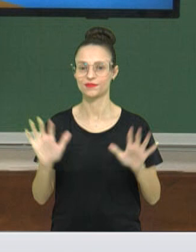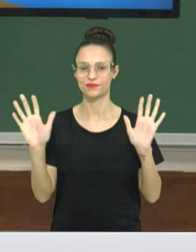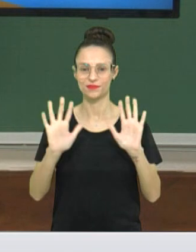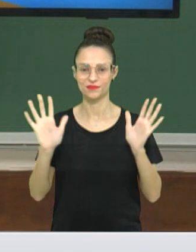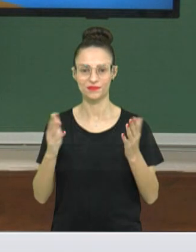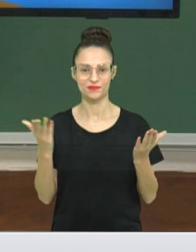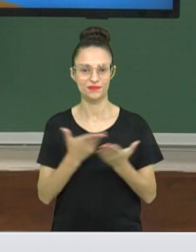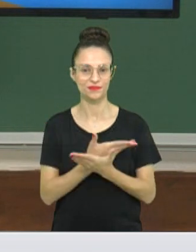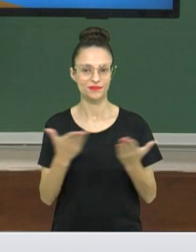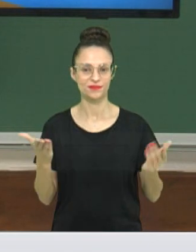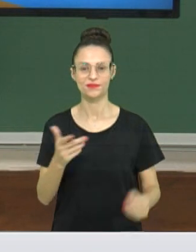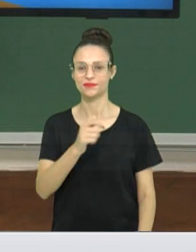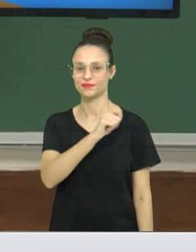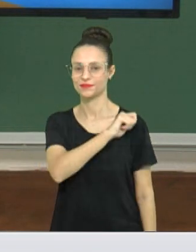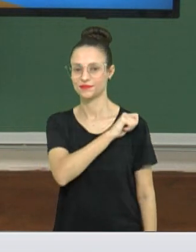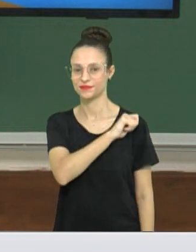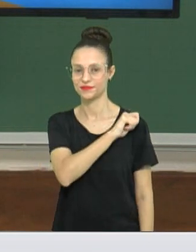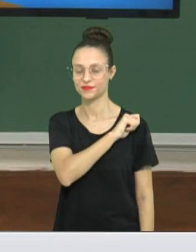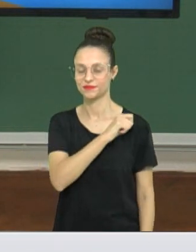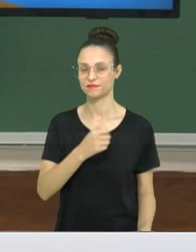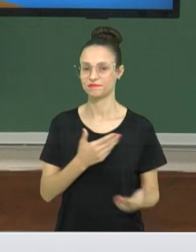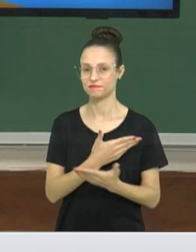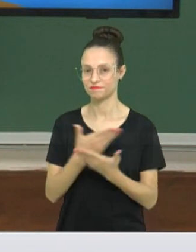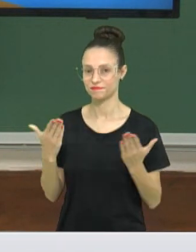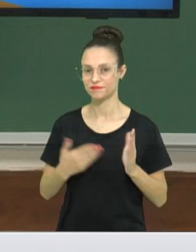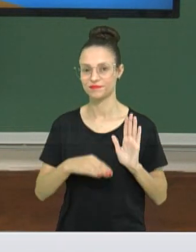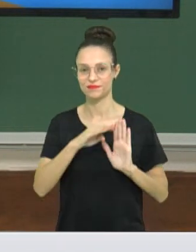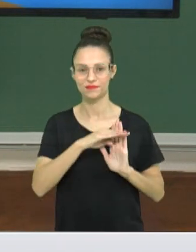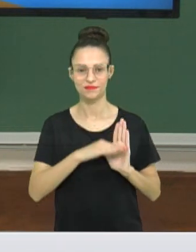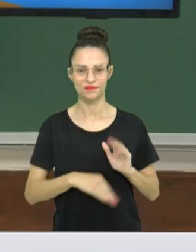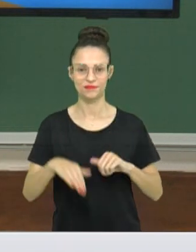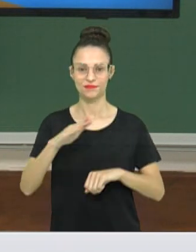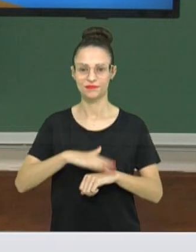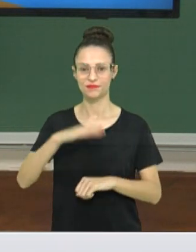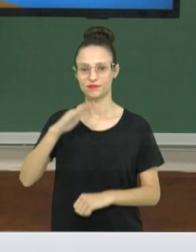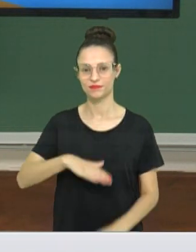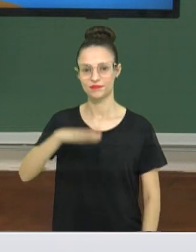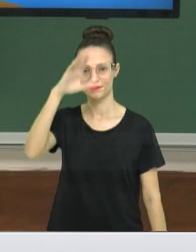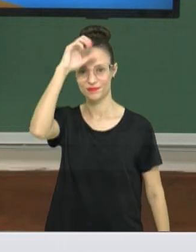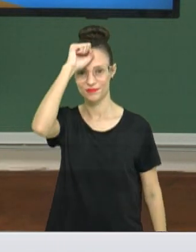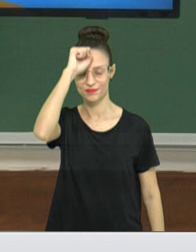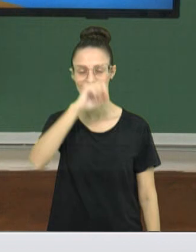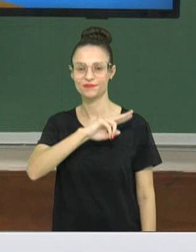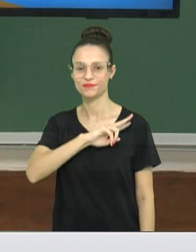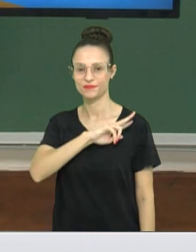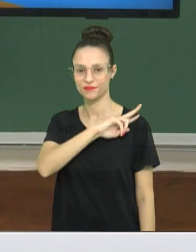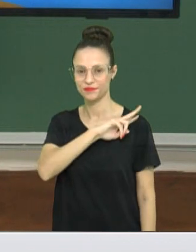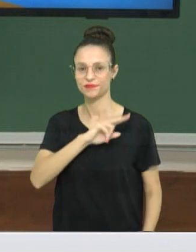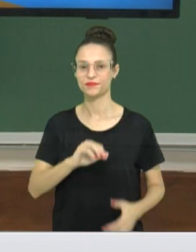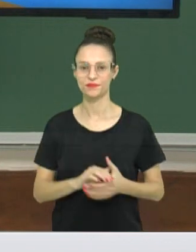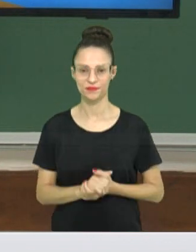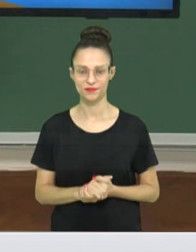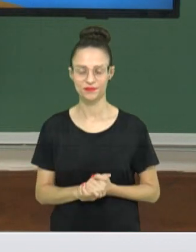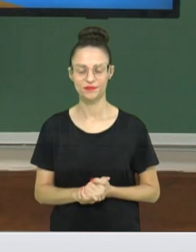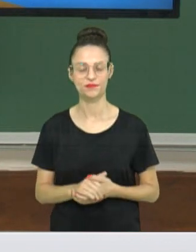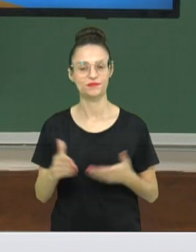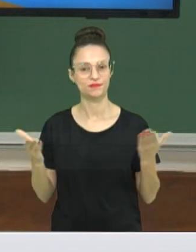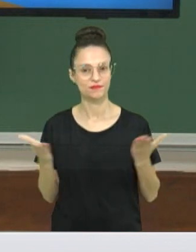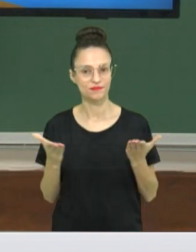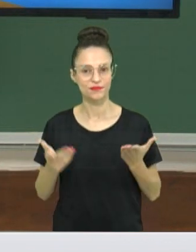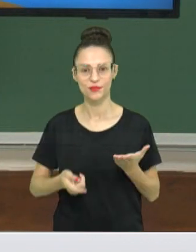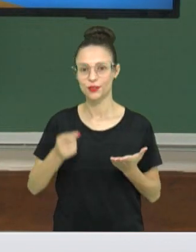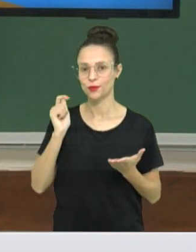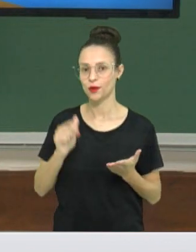Olá, meus queridos alunos, minhas queridas alunas do programa Mais Aprendizagem do Ensino Médio. Estamos